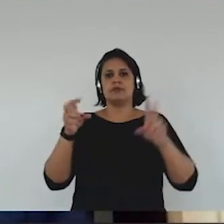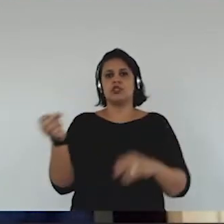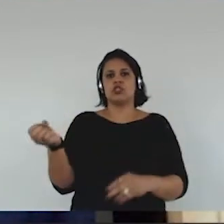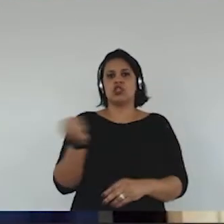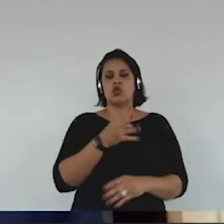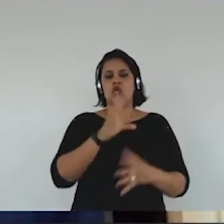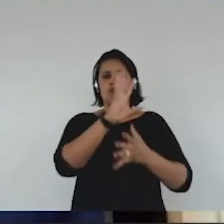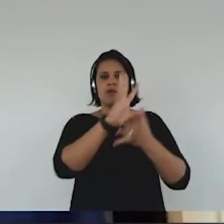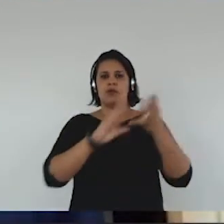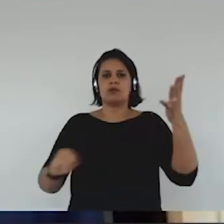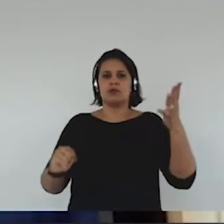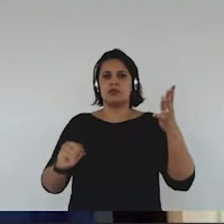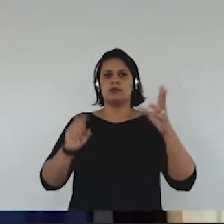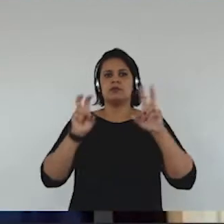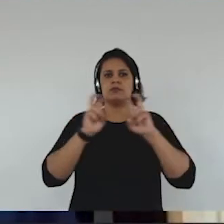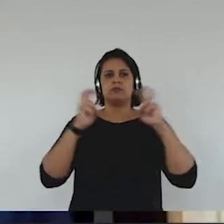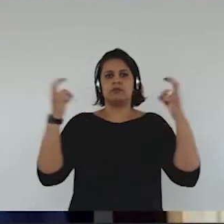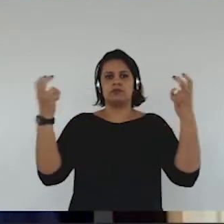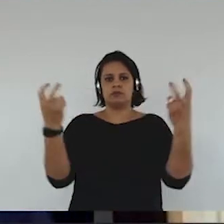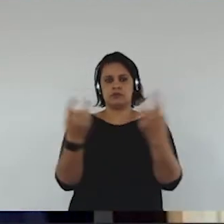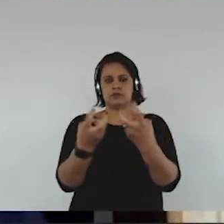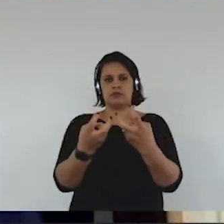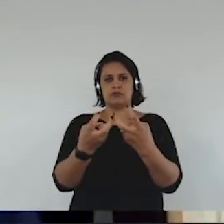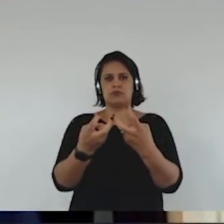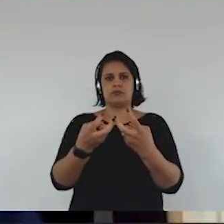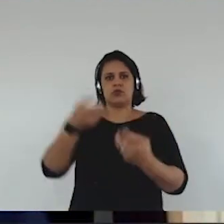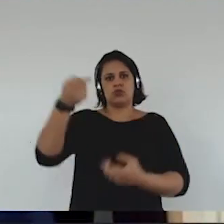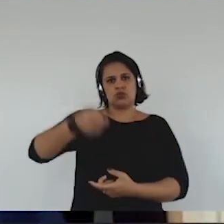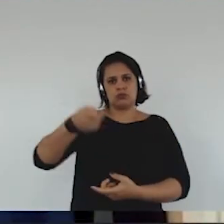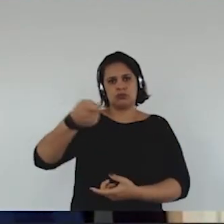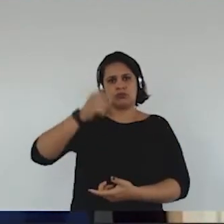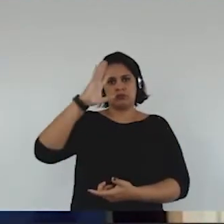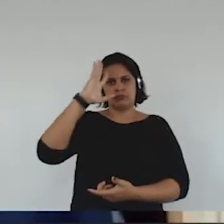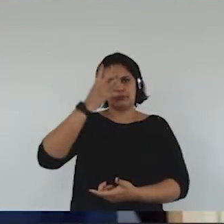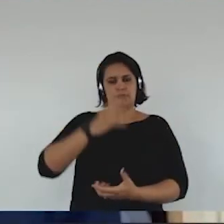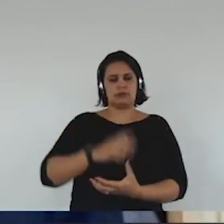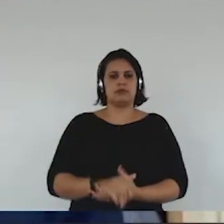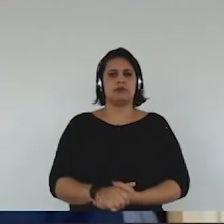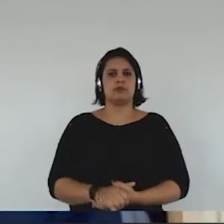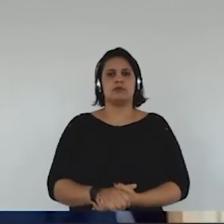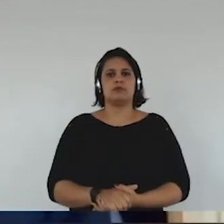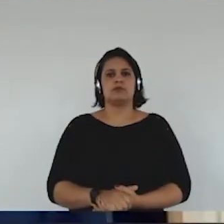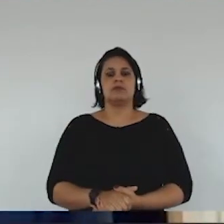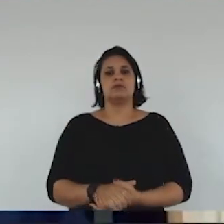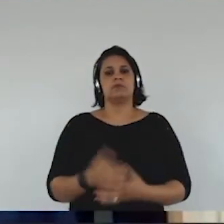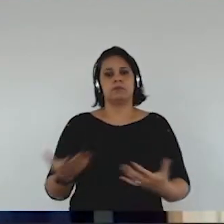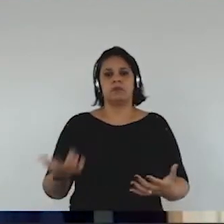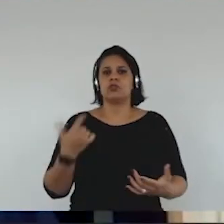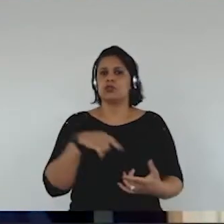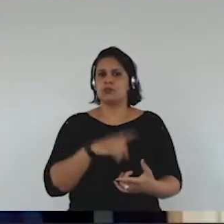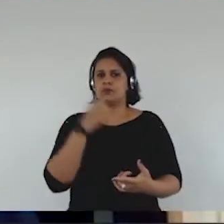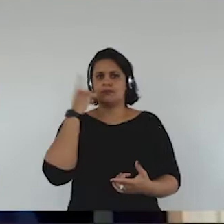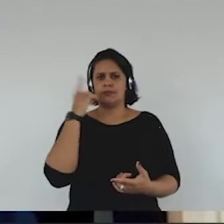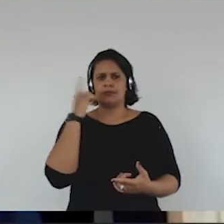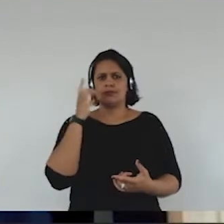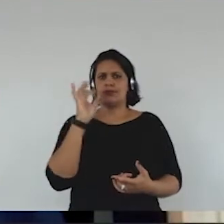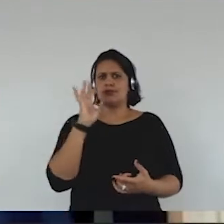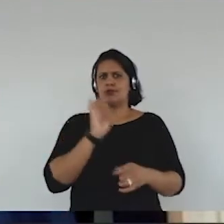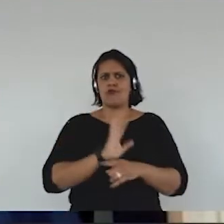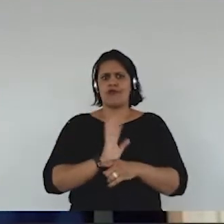de arbitragem pós-Covid, um cenário que a gente só imaginava ver em filmes e livros de ficção